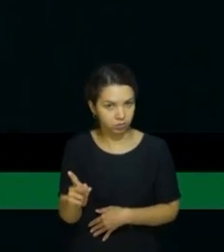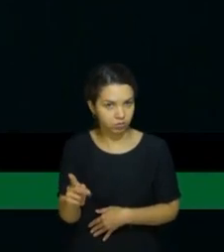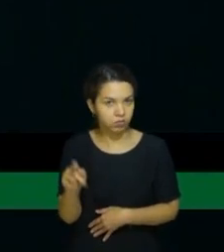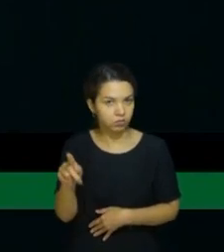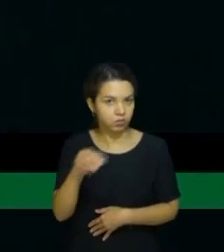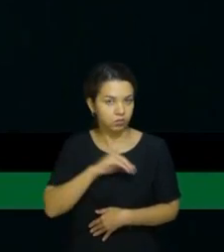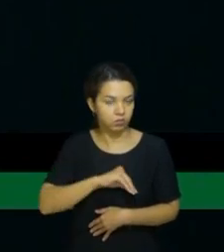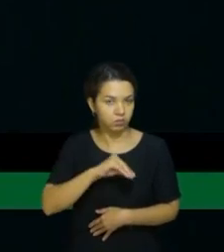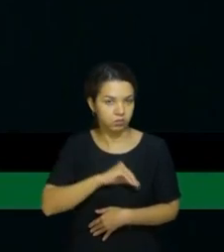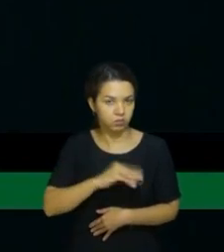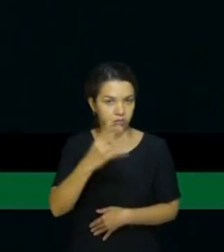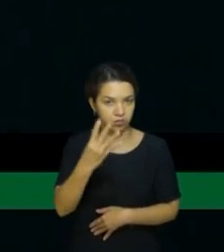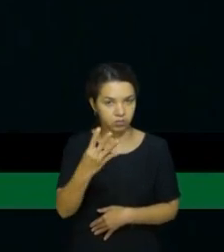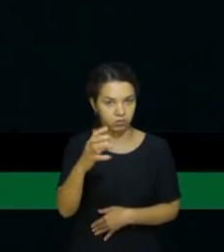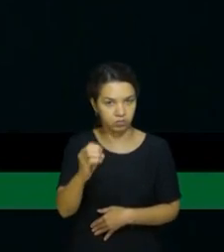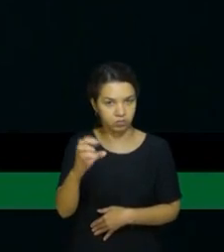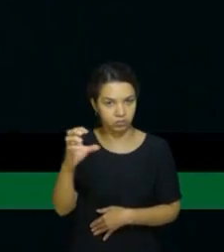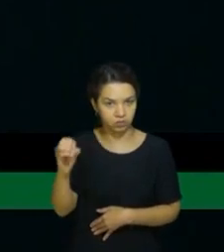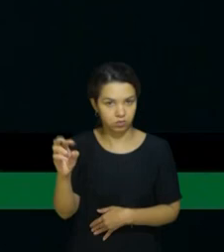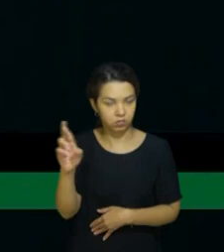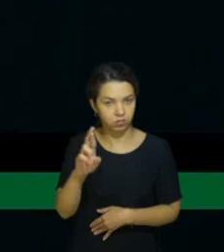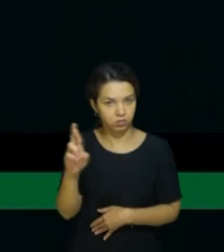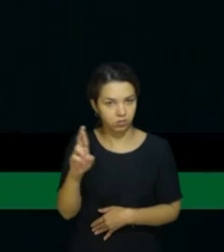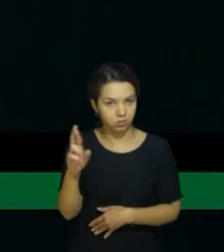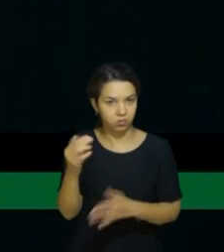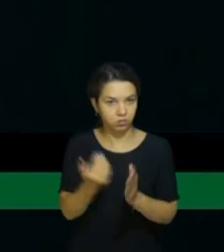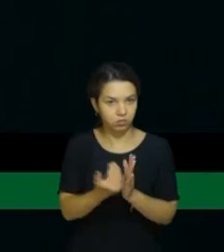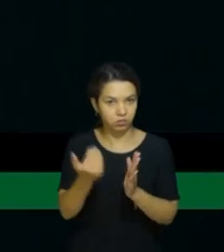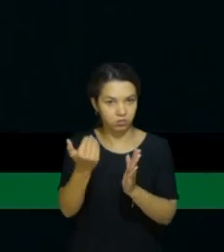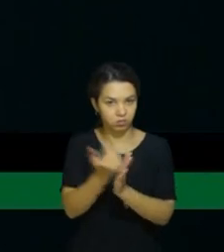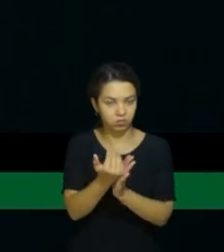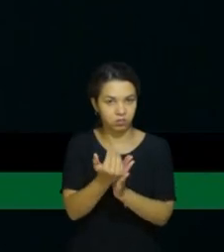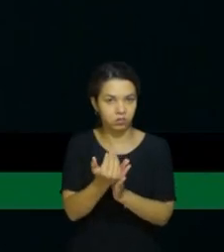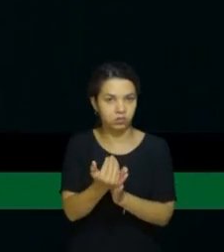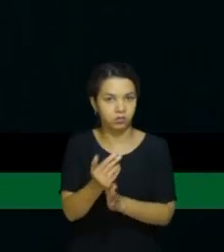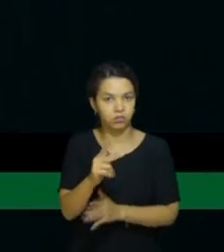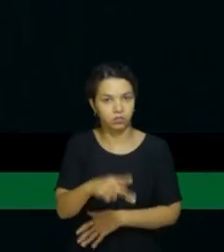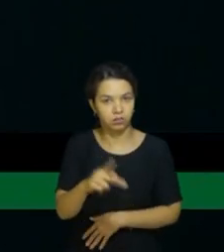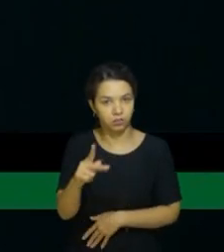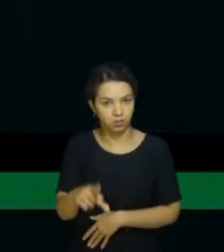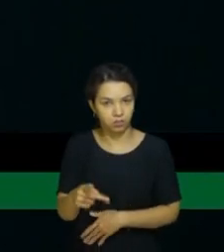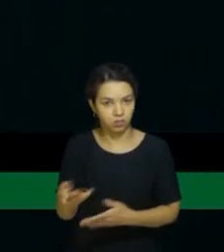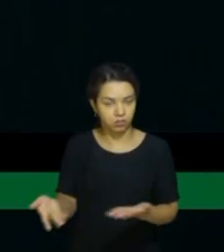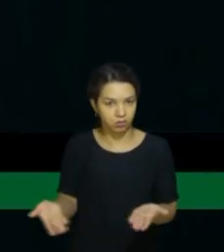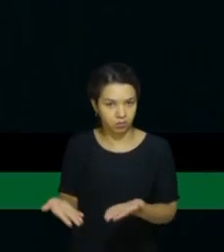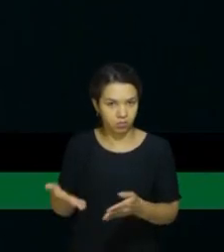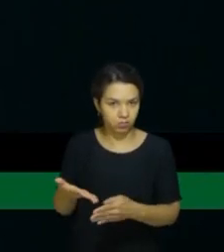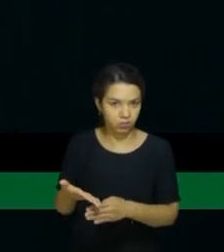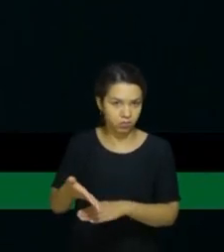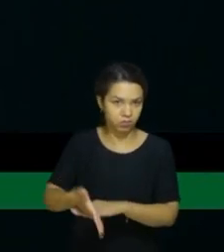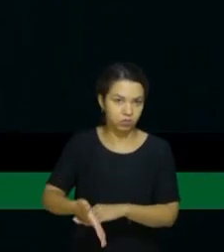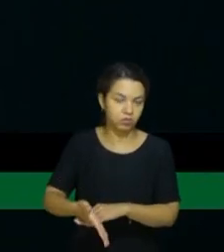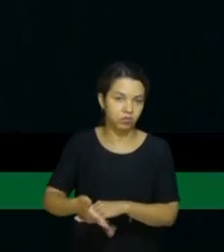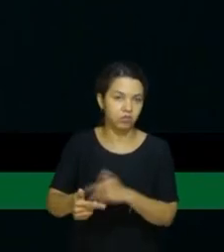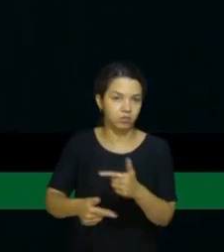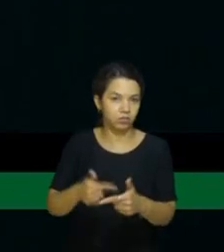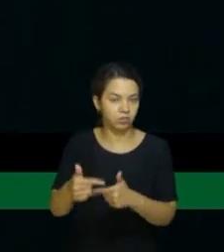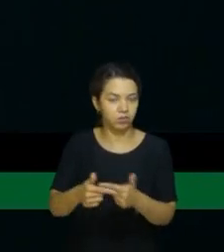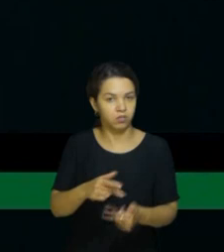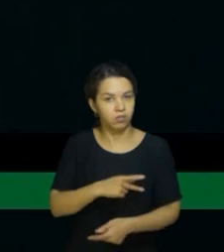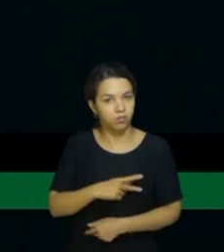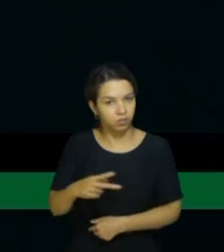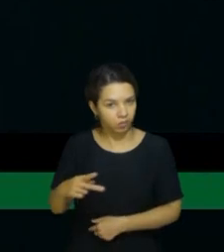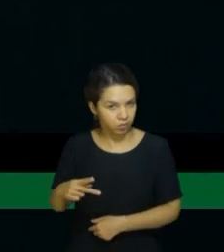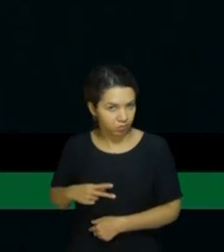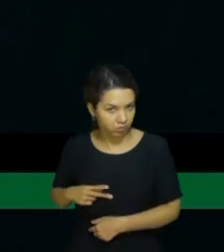R 400 a mais do que um professor que tá entrando hoje na rede pública Estadual